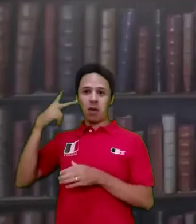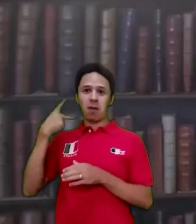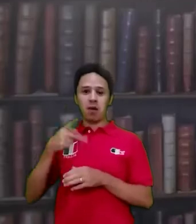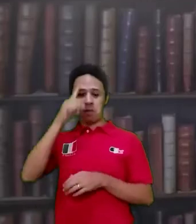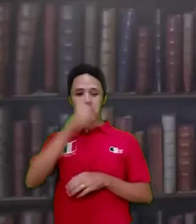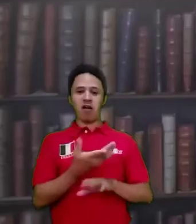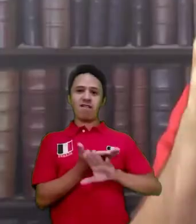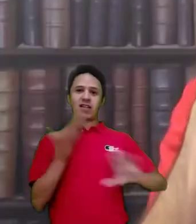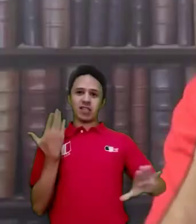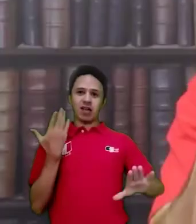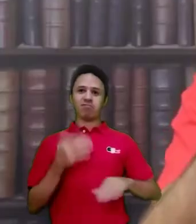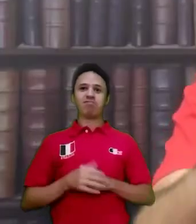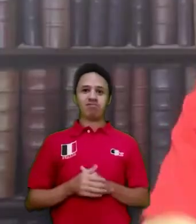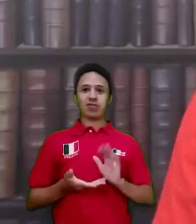parlamento.